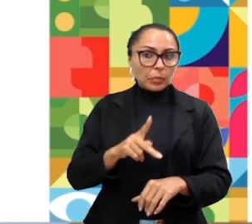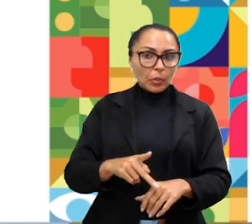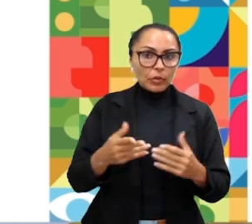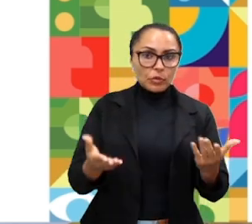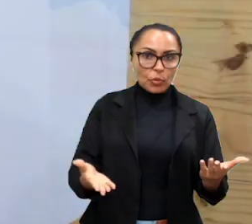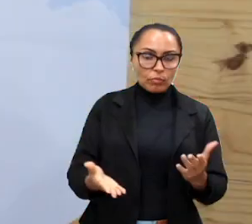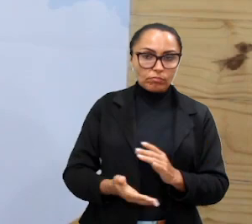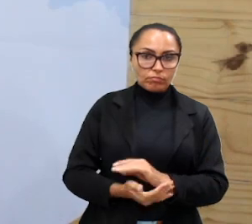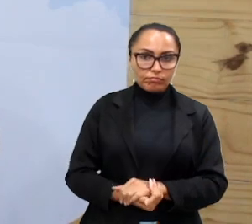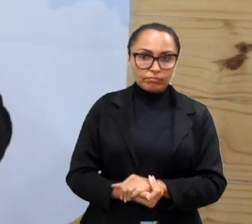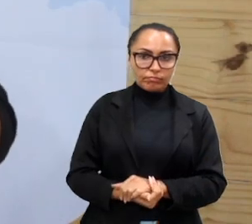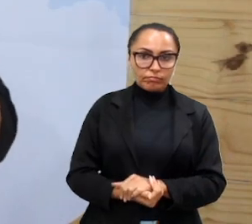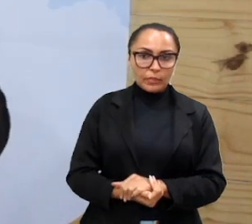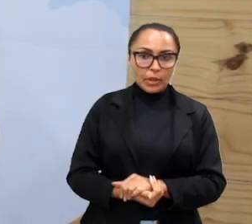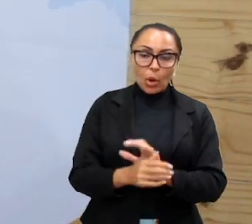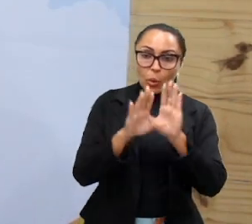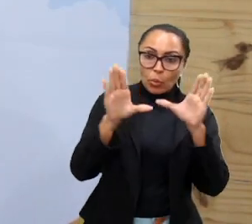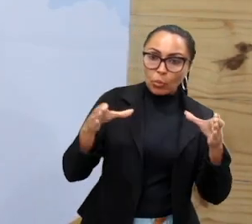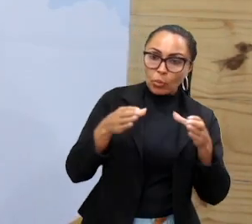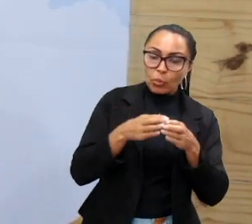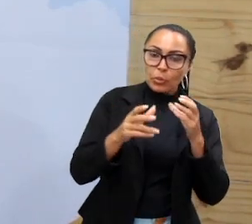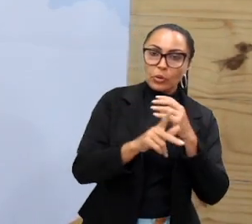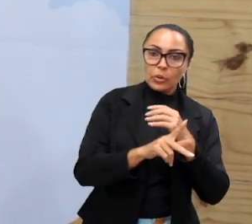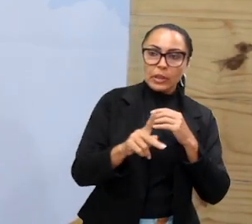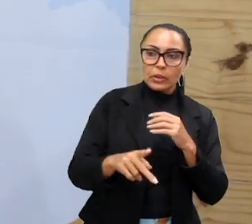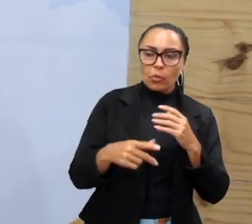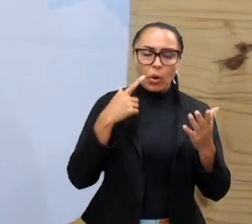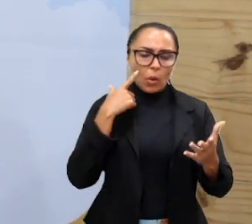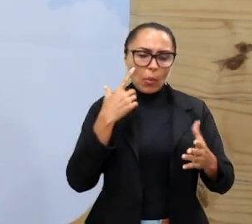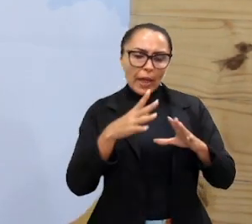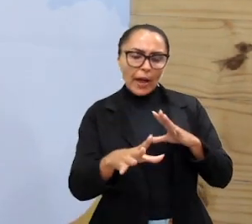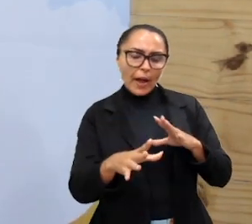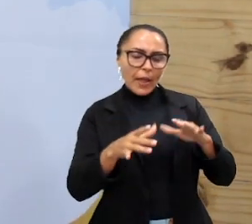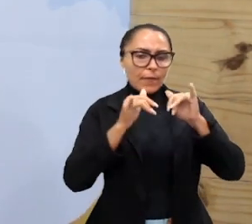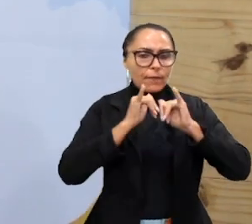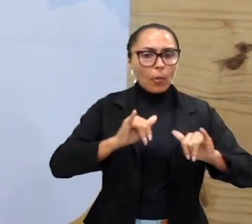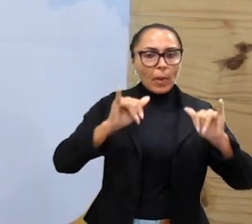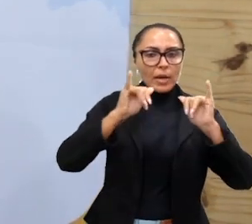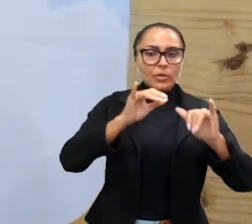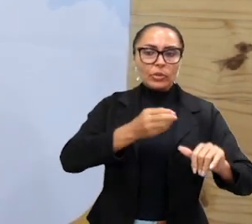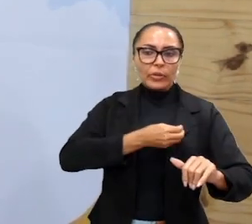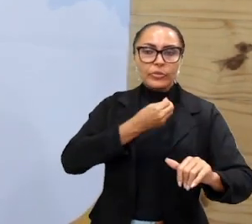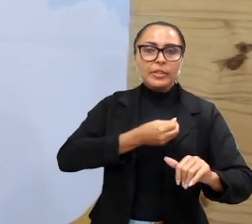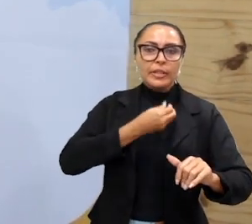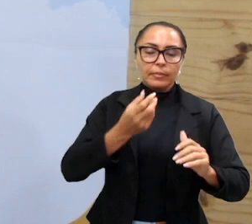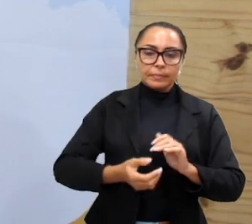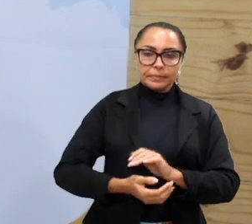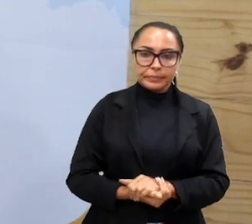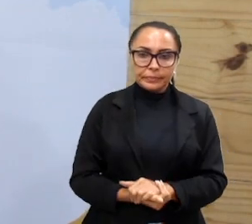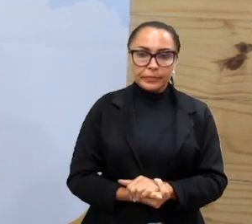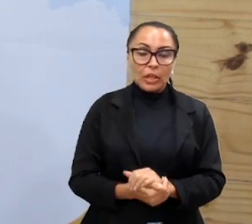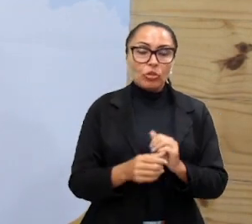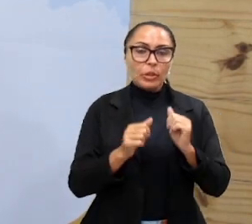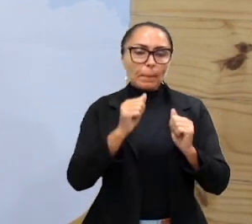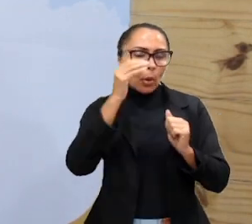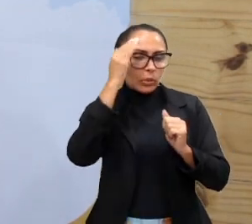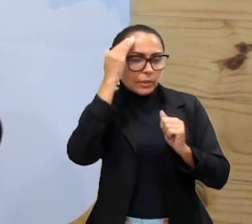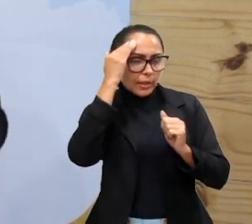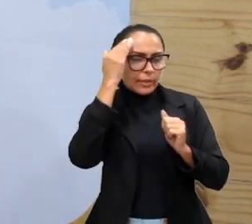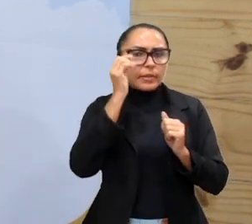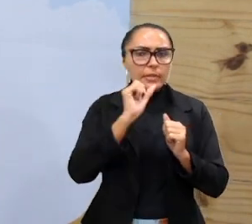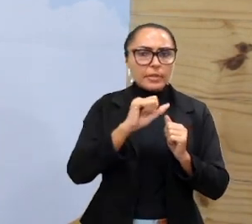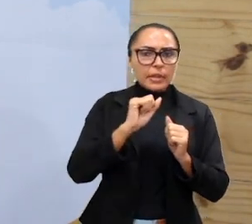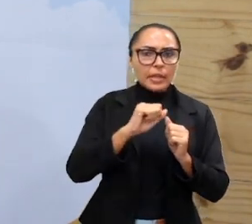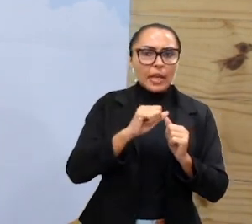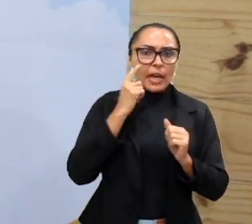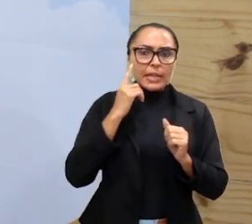como corpo docente, qual é a formação que ela traz para a nossa vida? De certa forma, a gente pode entender que o